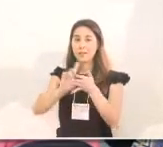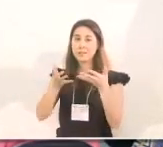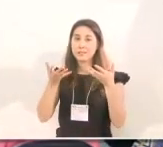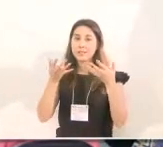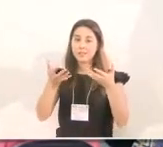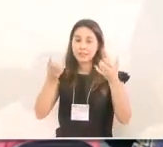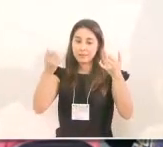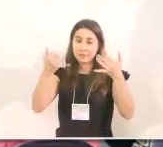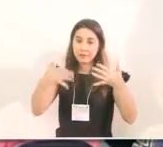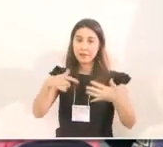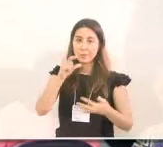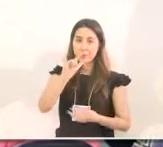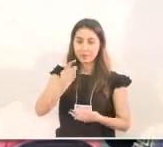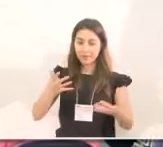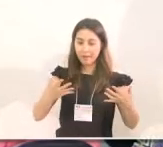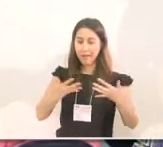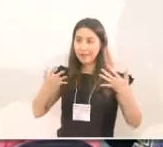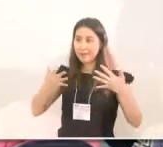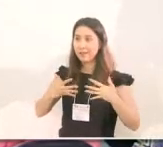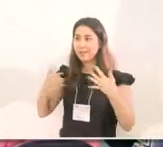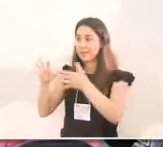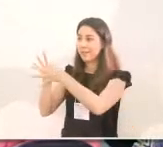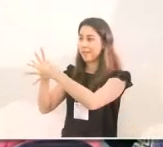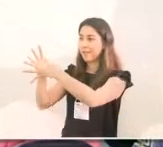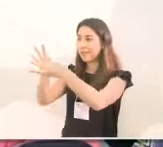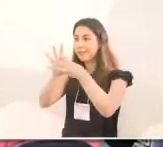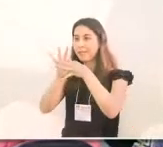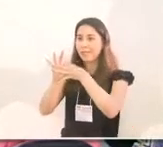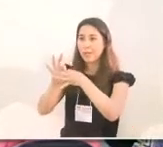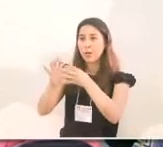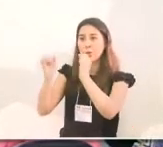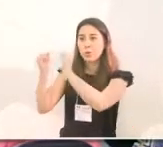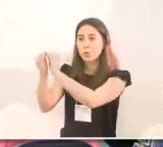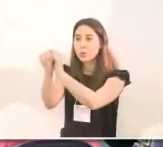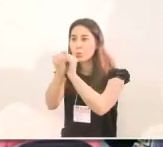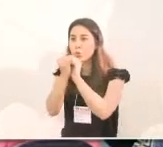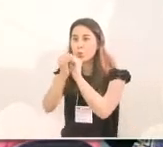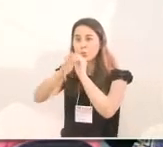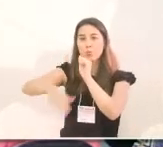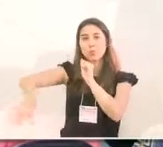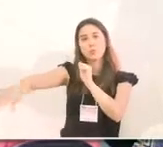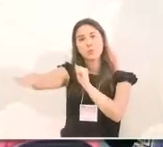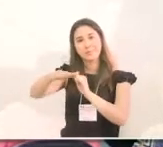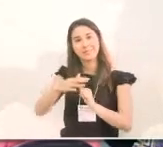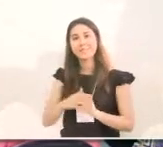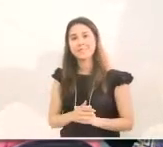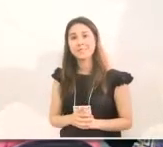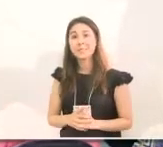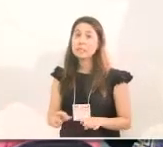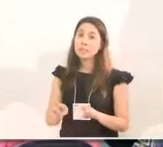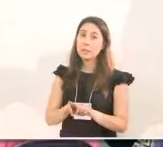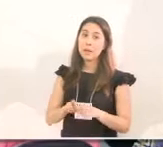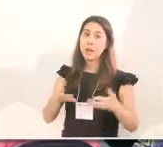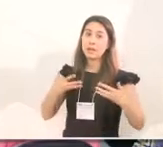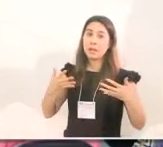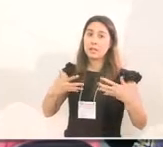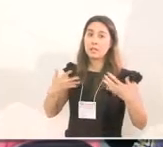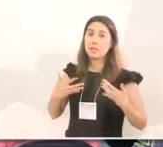estar aqui é e e da alegria e do prazer de aprender